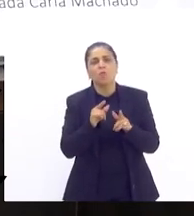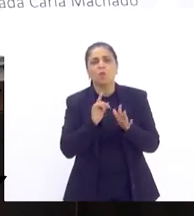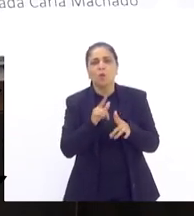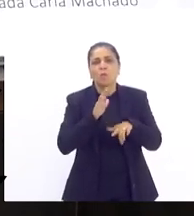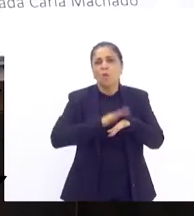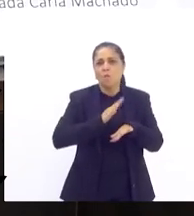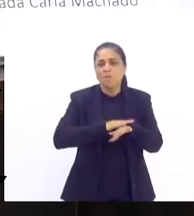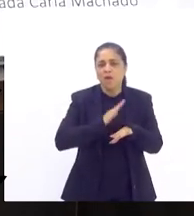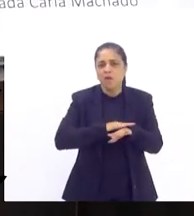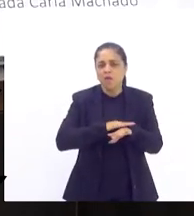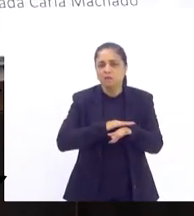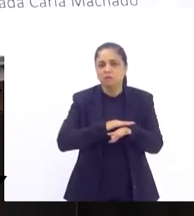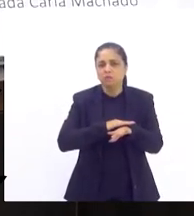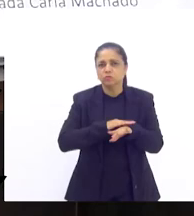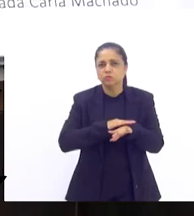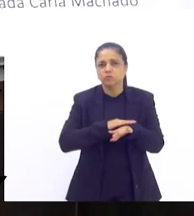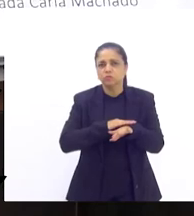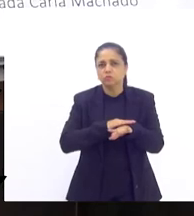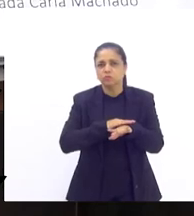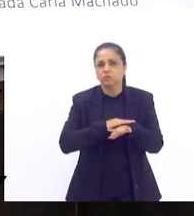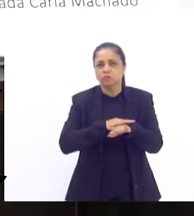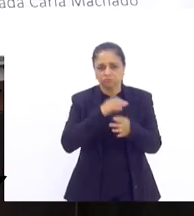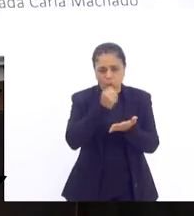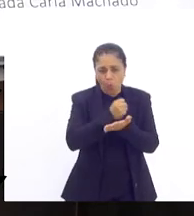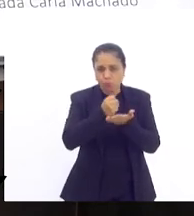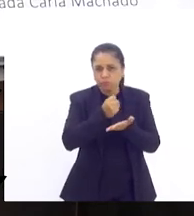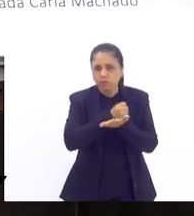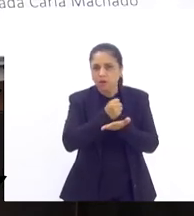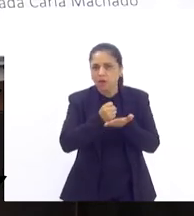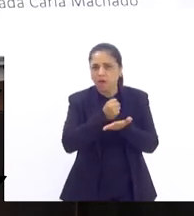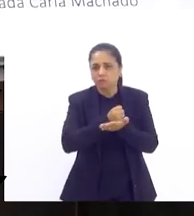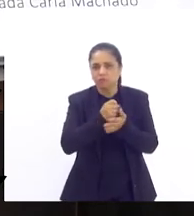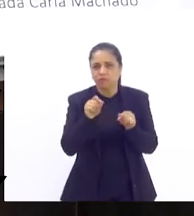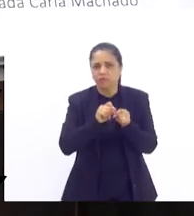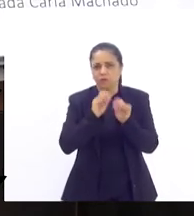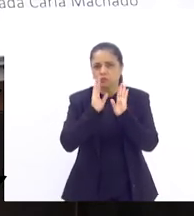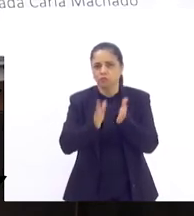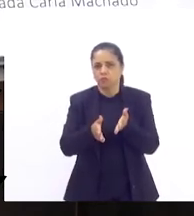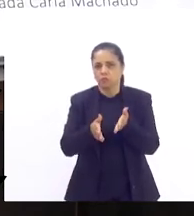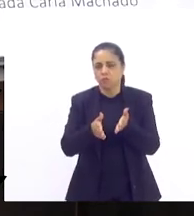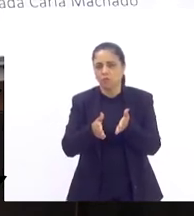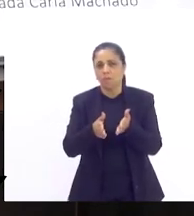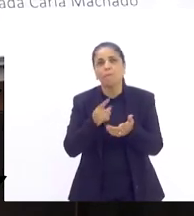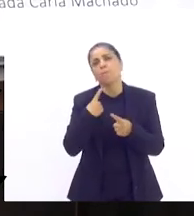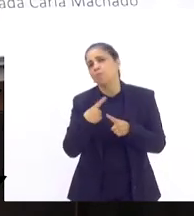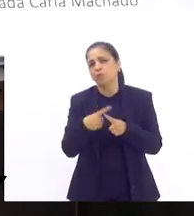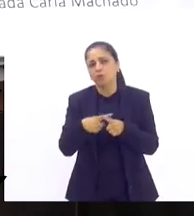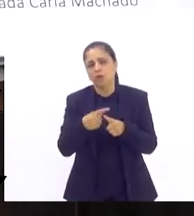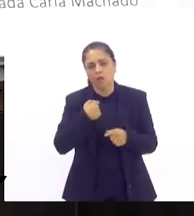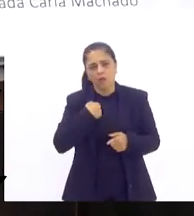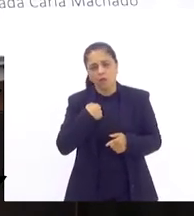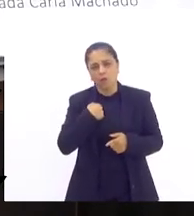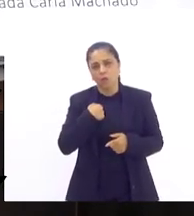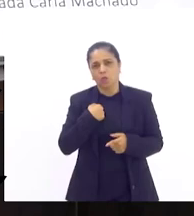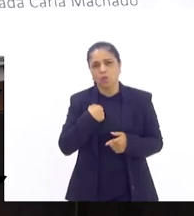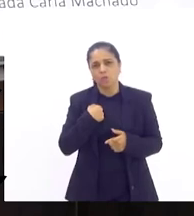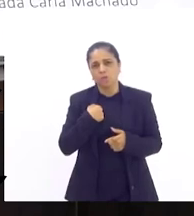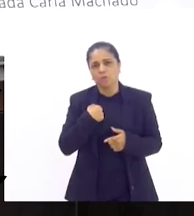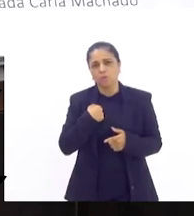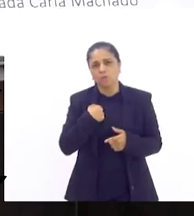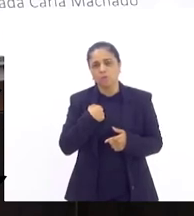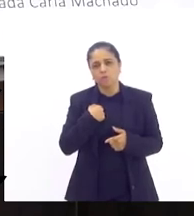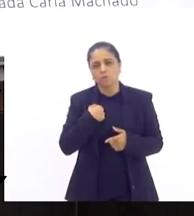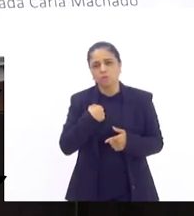por ocasião da feitura do contrato. Porque eu me coloco, inclusive, na condição